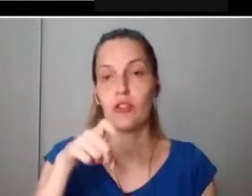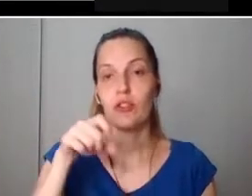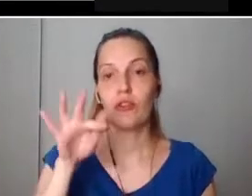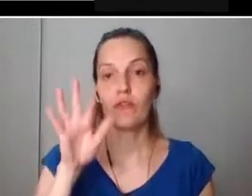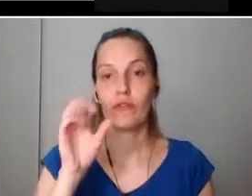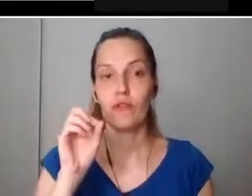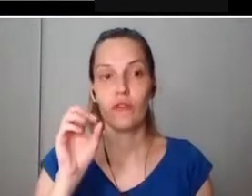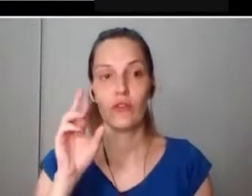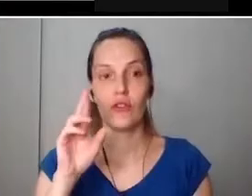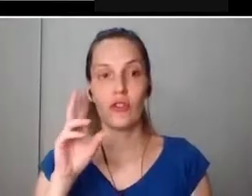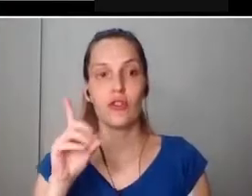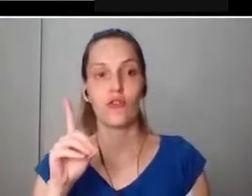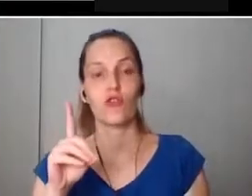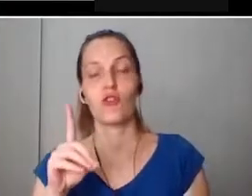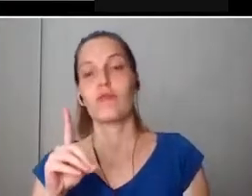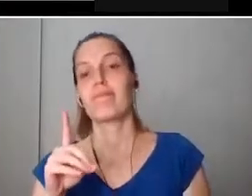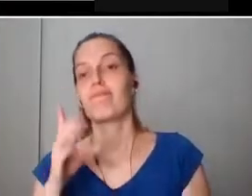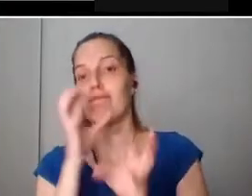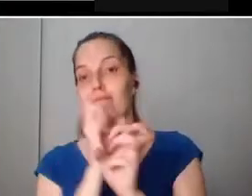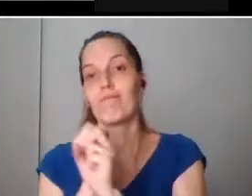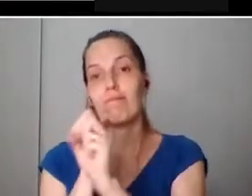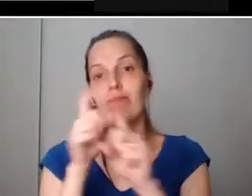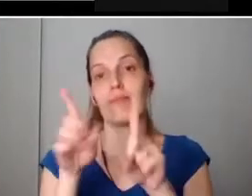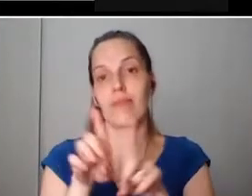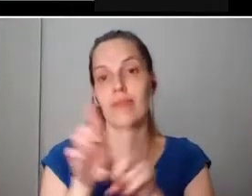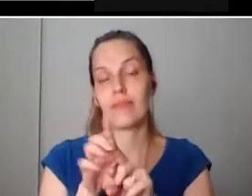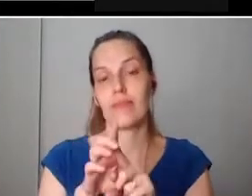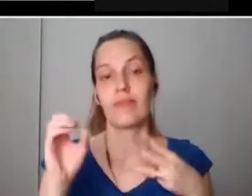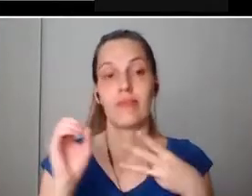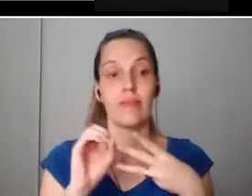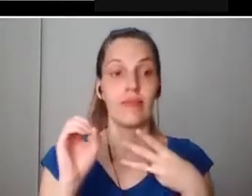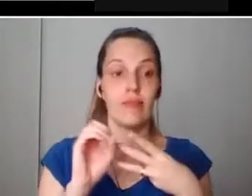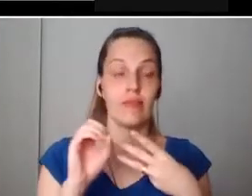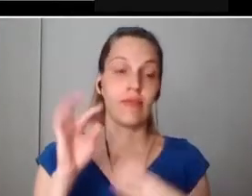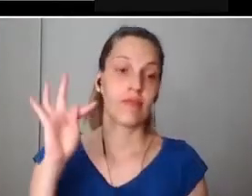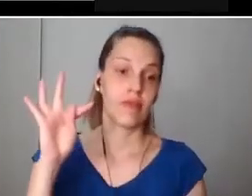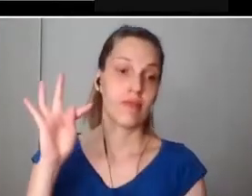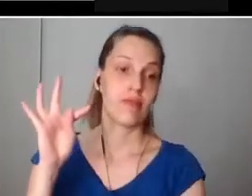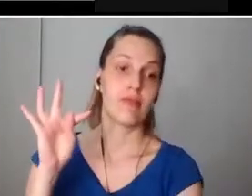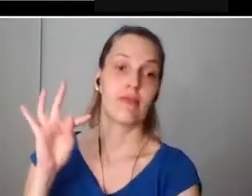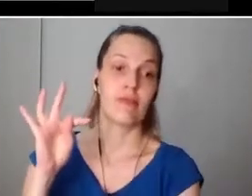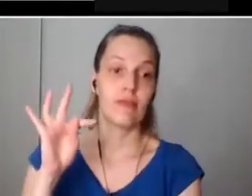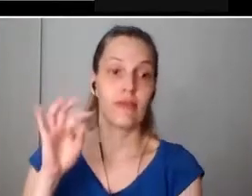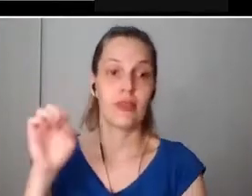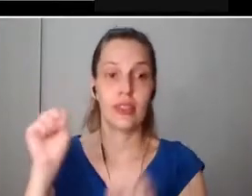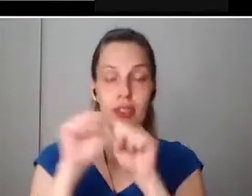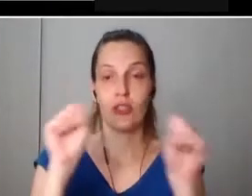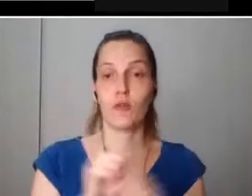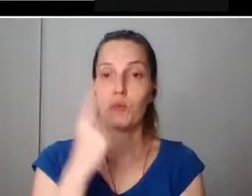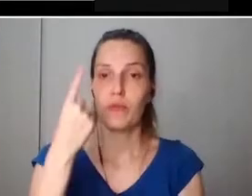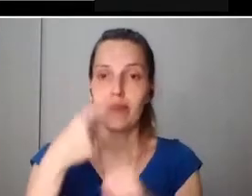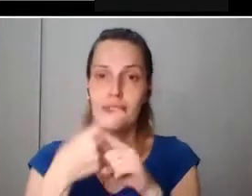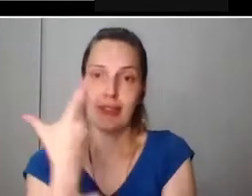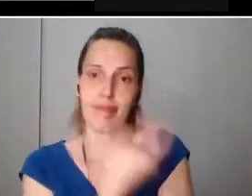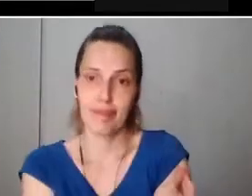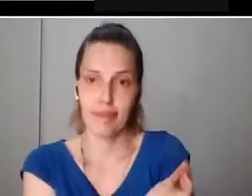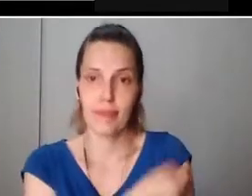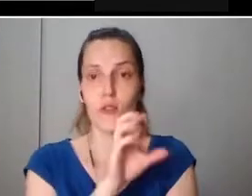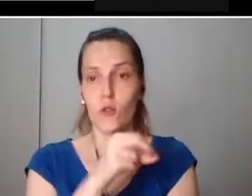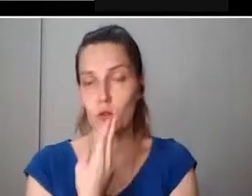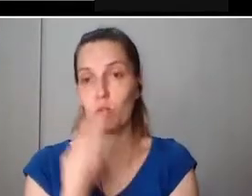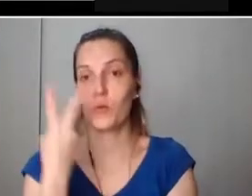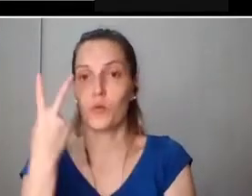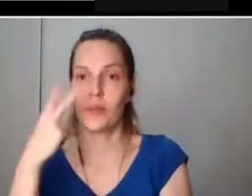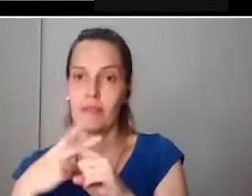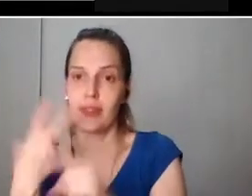né, as células T, então tu vê aqui, por exemplo, no sistema de uma dose única, ou no sistema de 2 doses, a